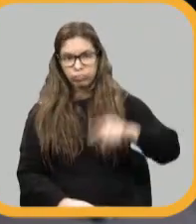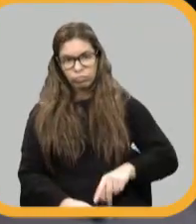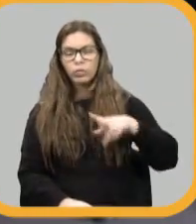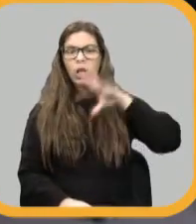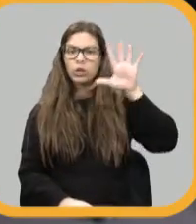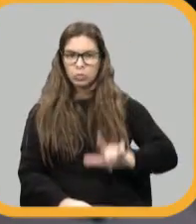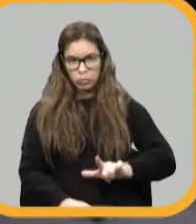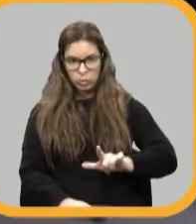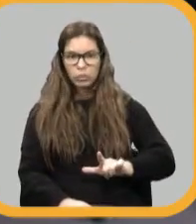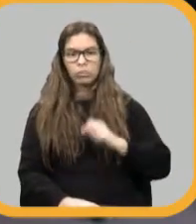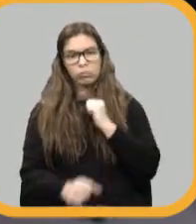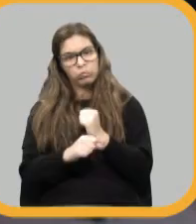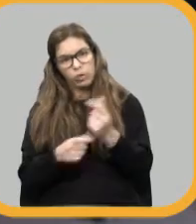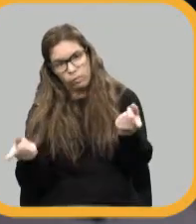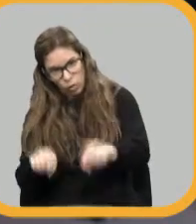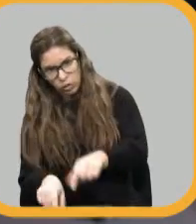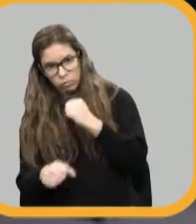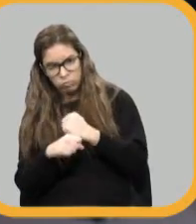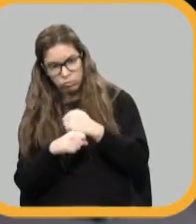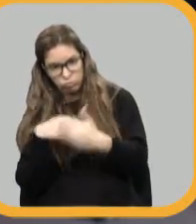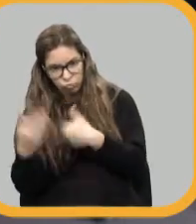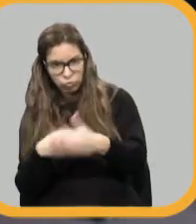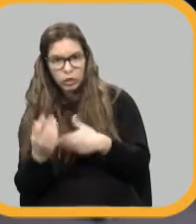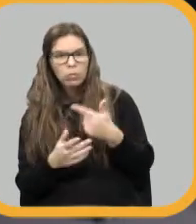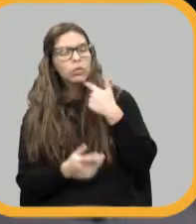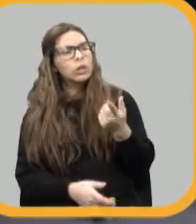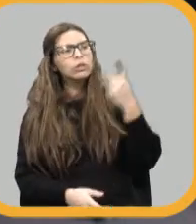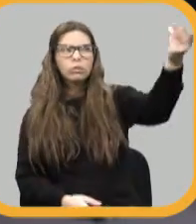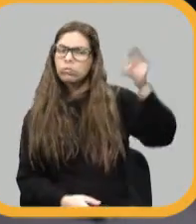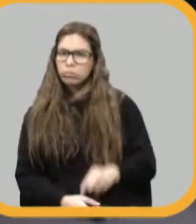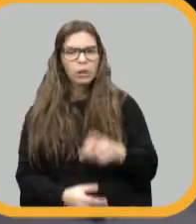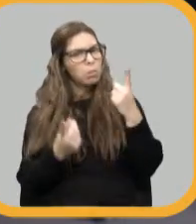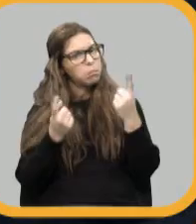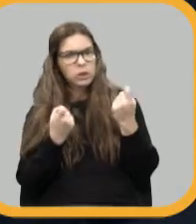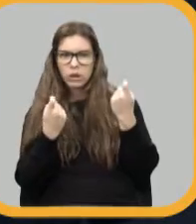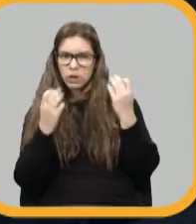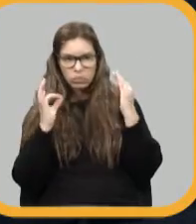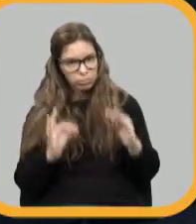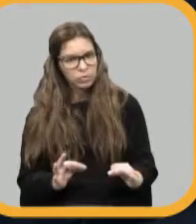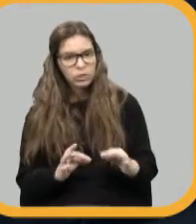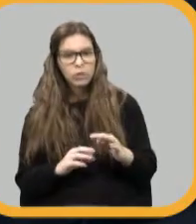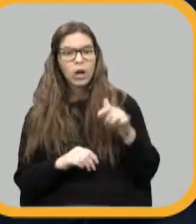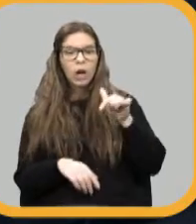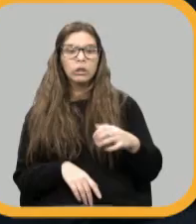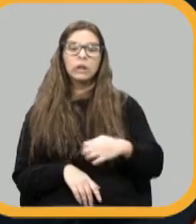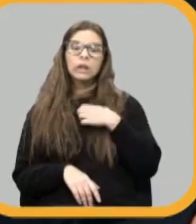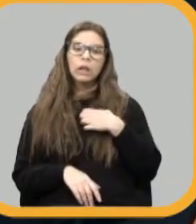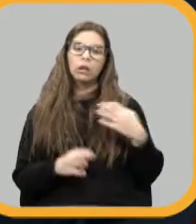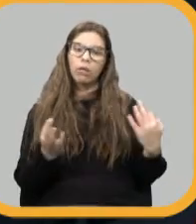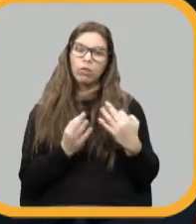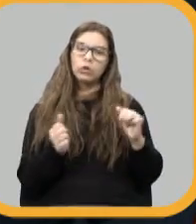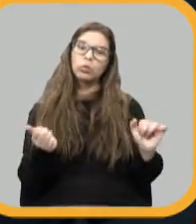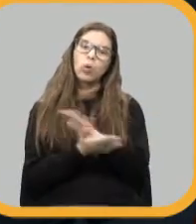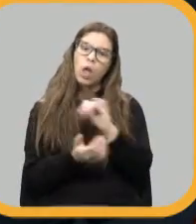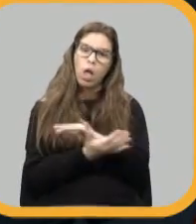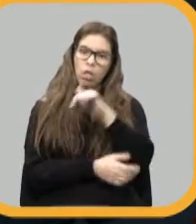para Lisboa, voltei ao meu trabalho e disse à Mariana que tínhamos de trazer o movimento para cá, porque, em primeiro lugar, eu considero que